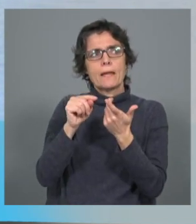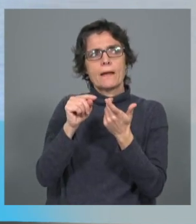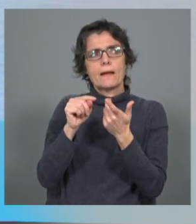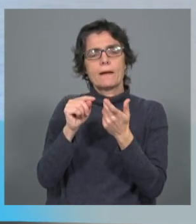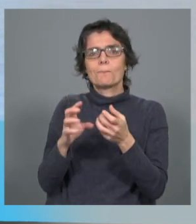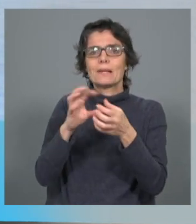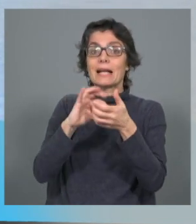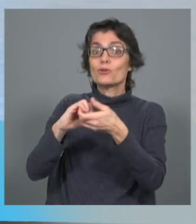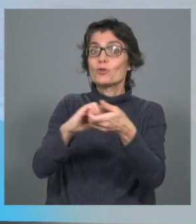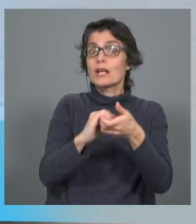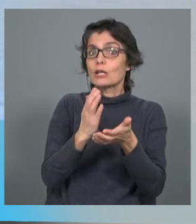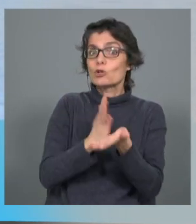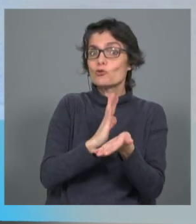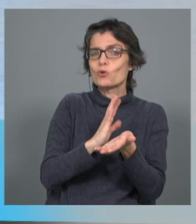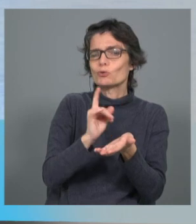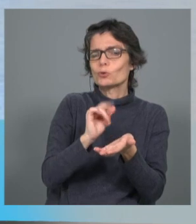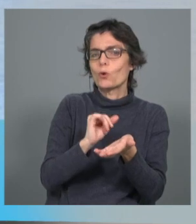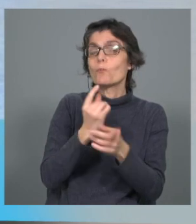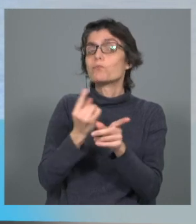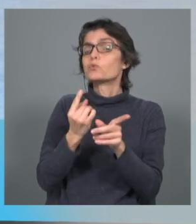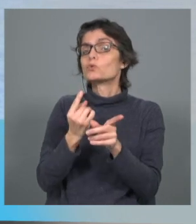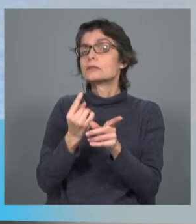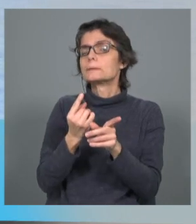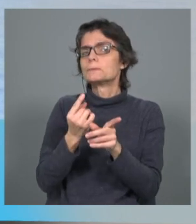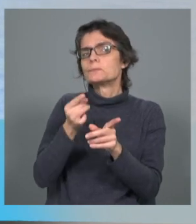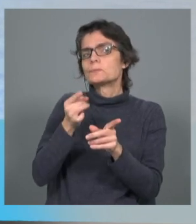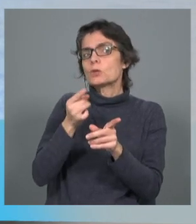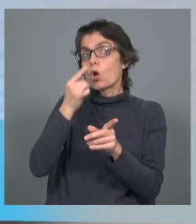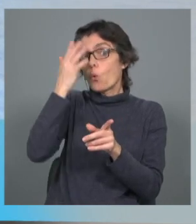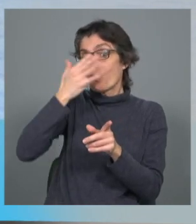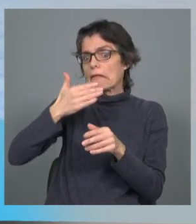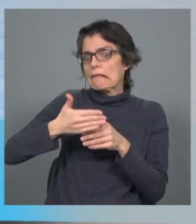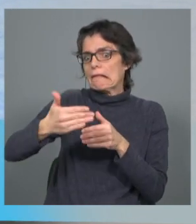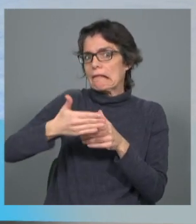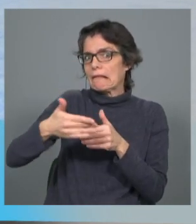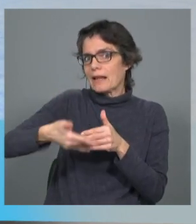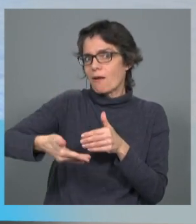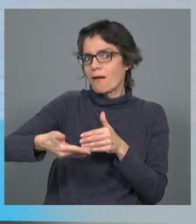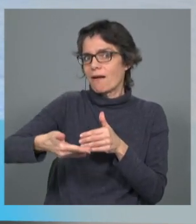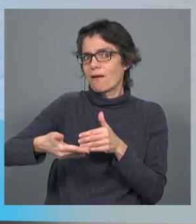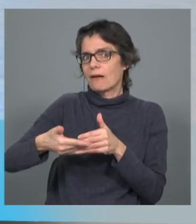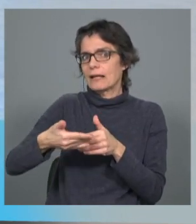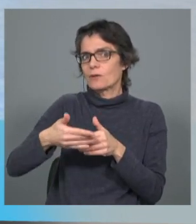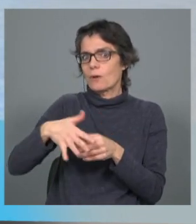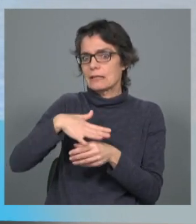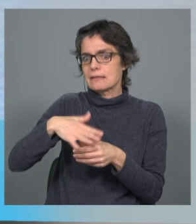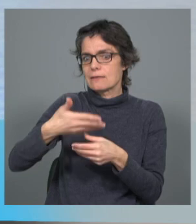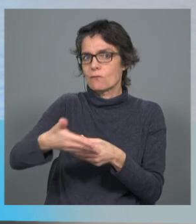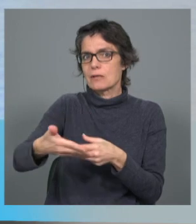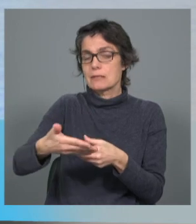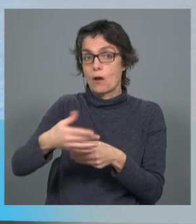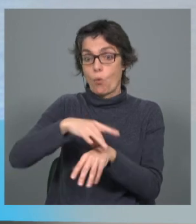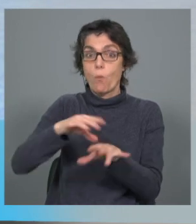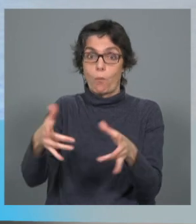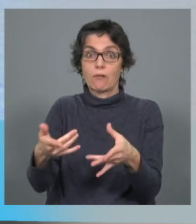hoje vivemos, só isso já é muitíssimo importante, e a verdade é que esta situação pandémica